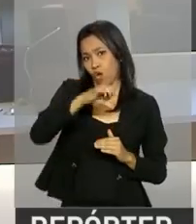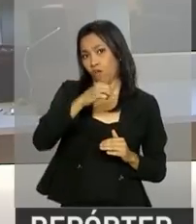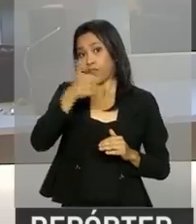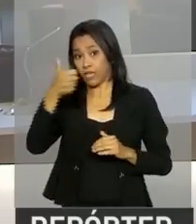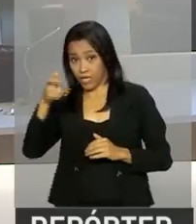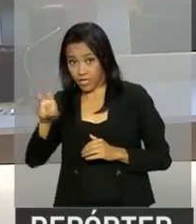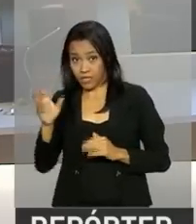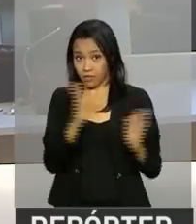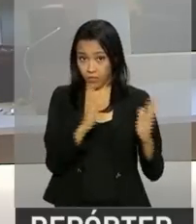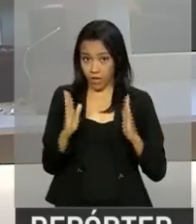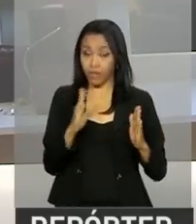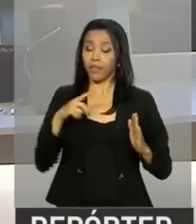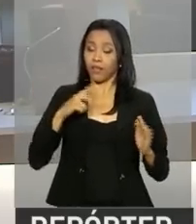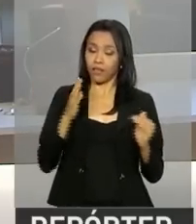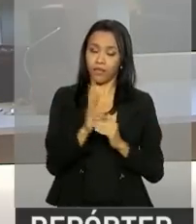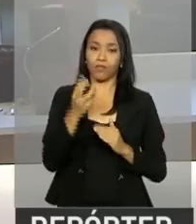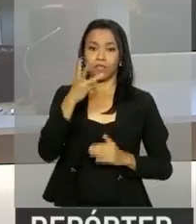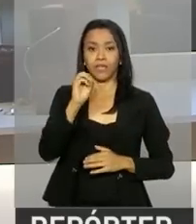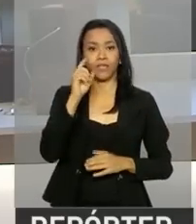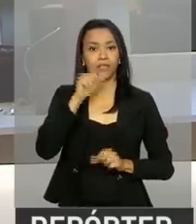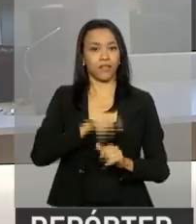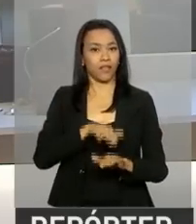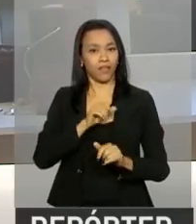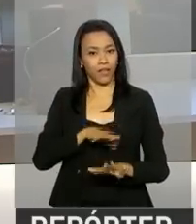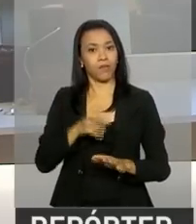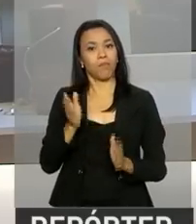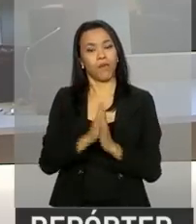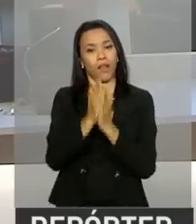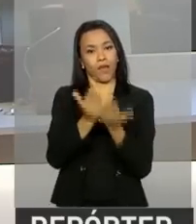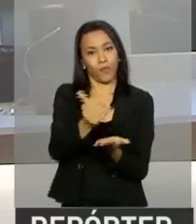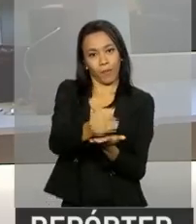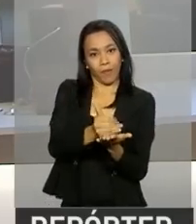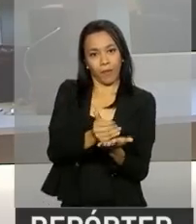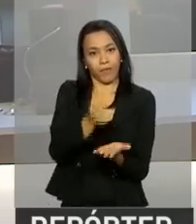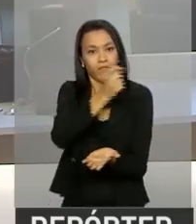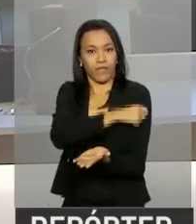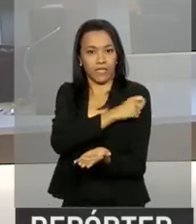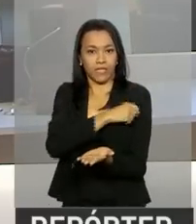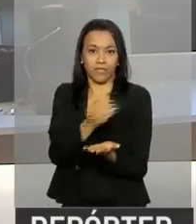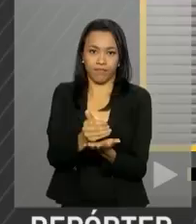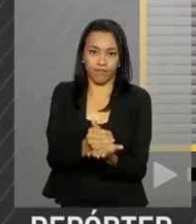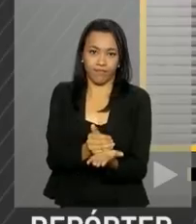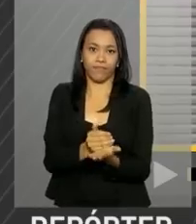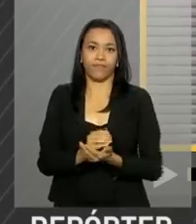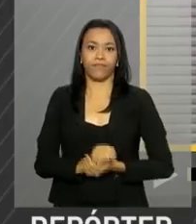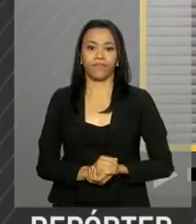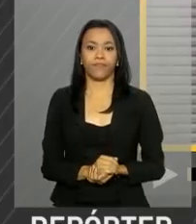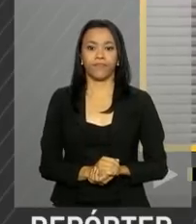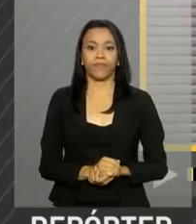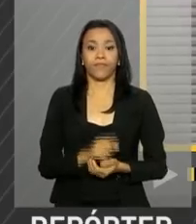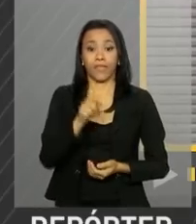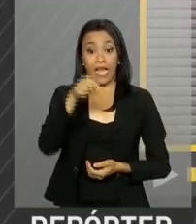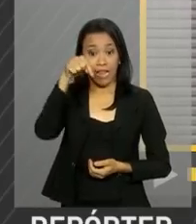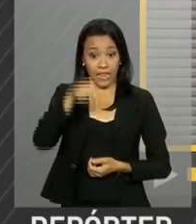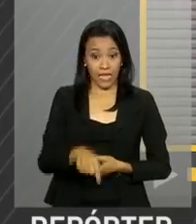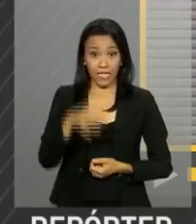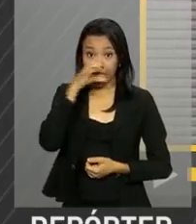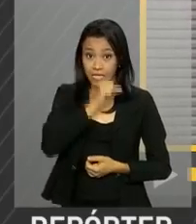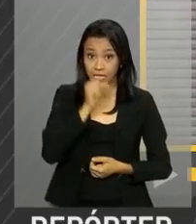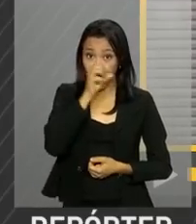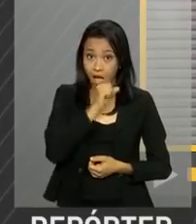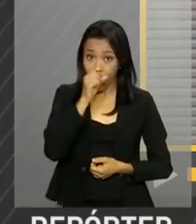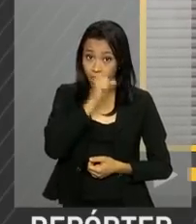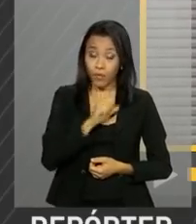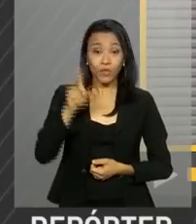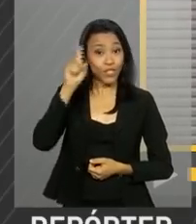15 anos têm até o dia 30 de setembro para atualizar a caderneta de vacinas. Neste sábado vai acontecer